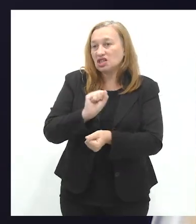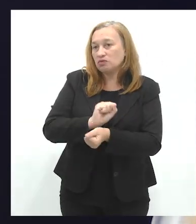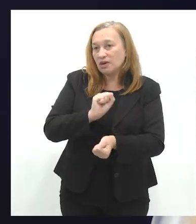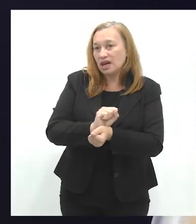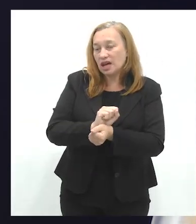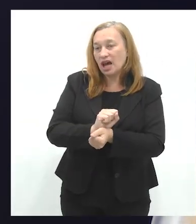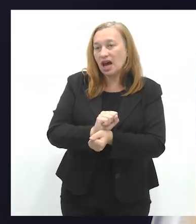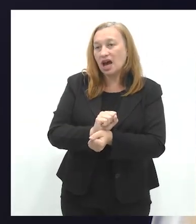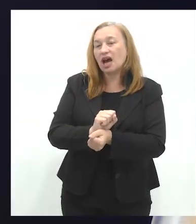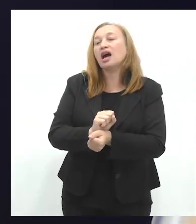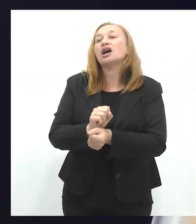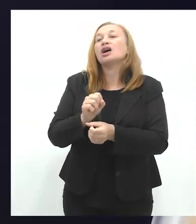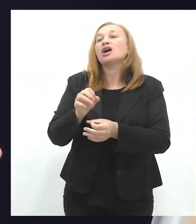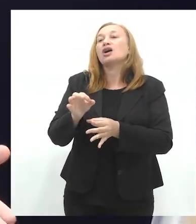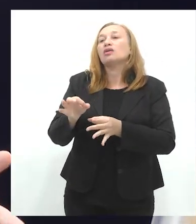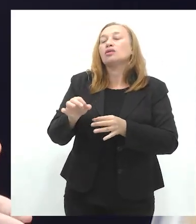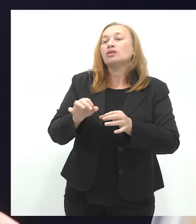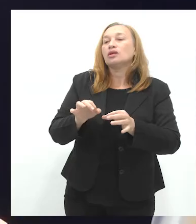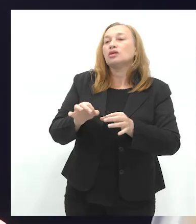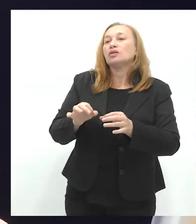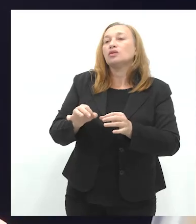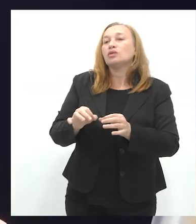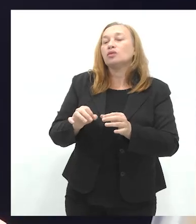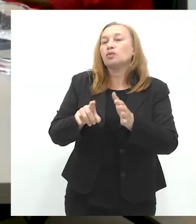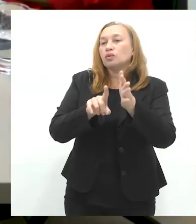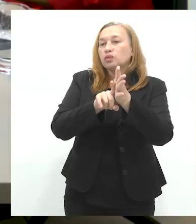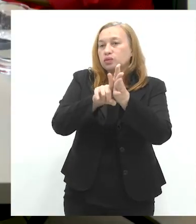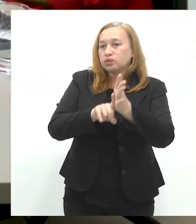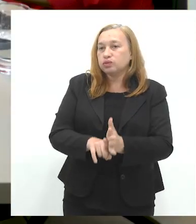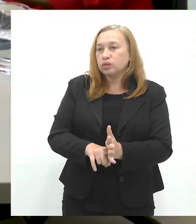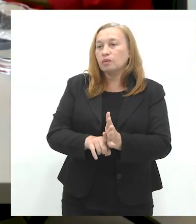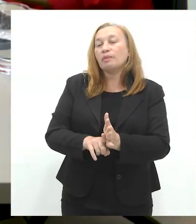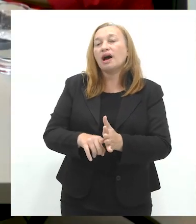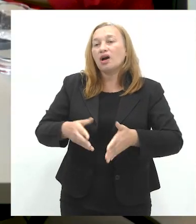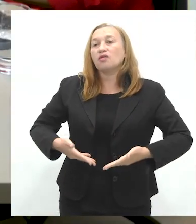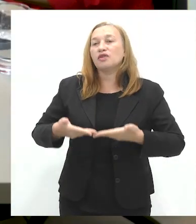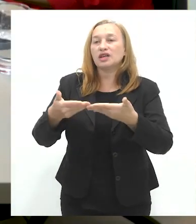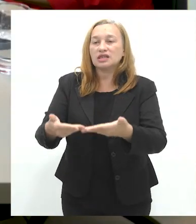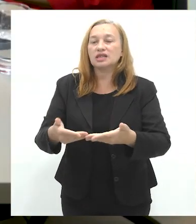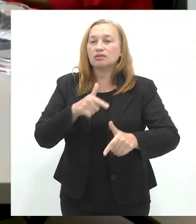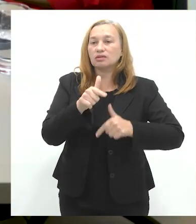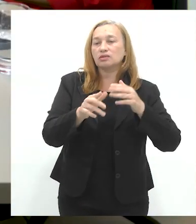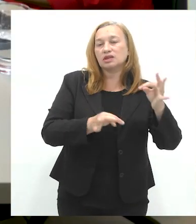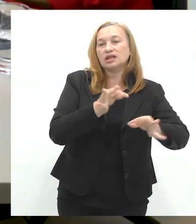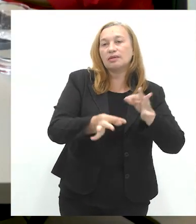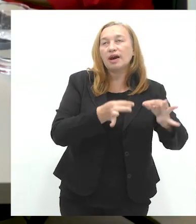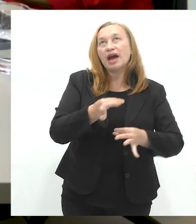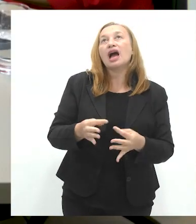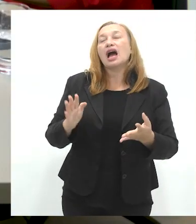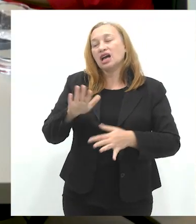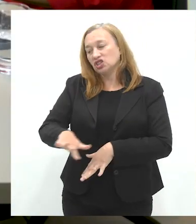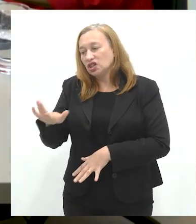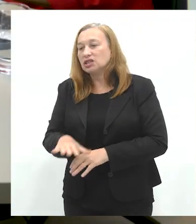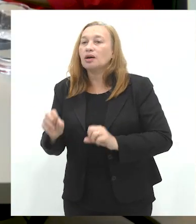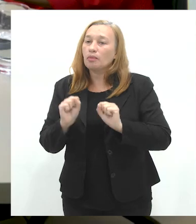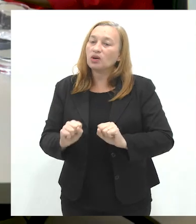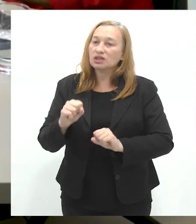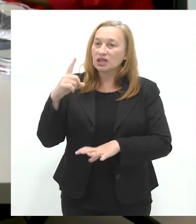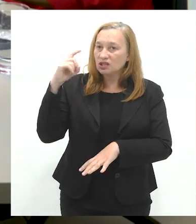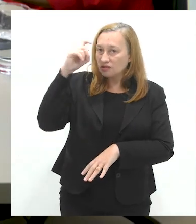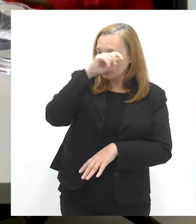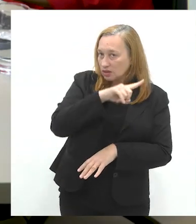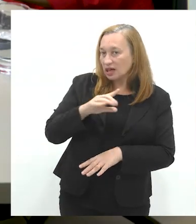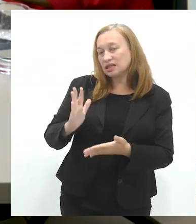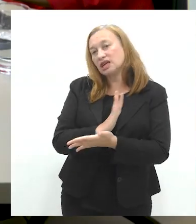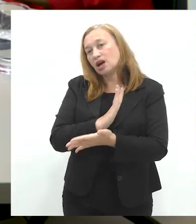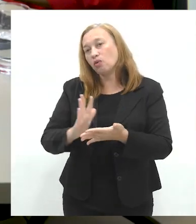o diagnóstico para oferecer o tratamento. Tá? Então, a criança pode ter ali uma dificuldade em alguma